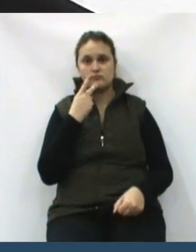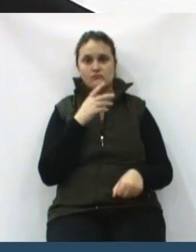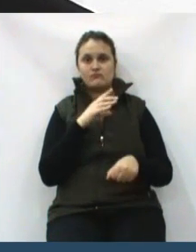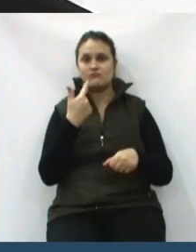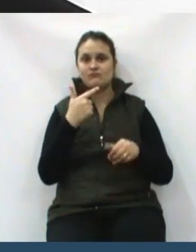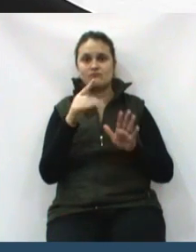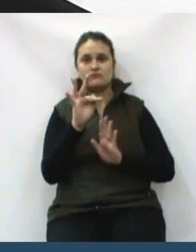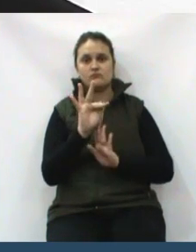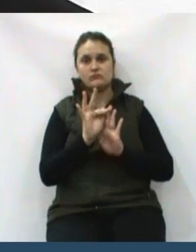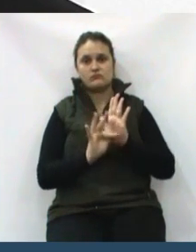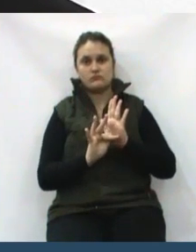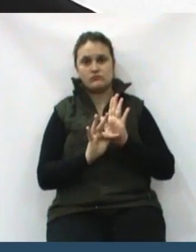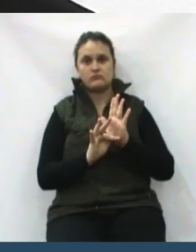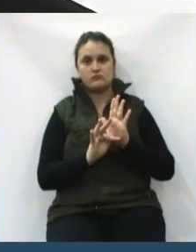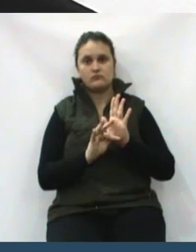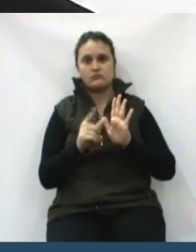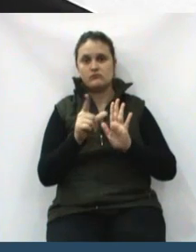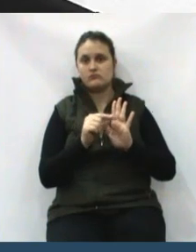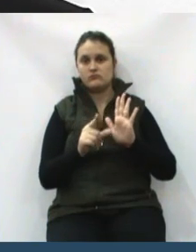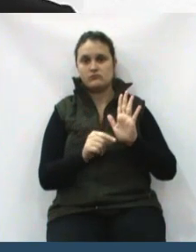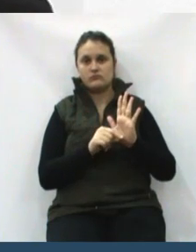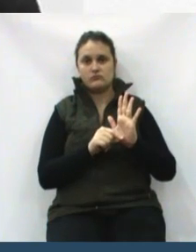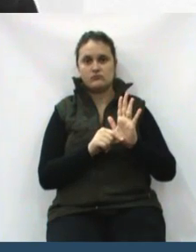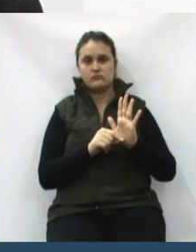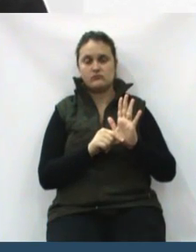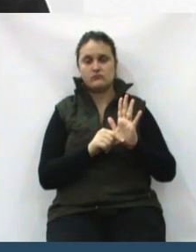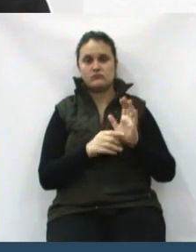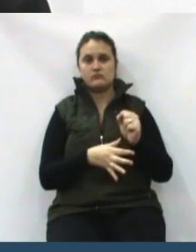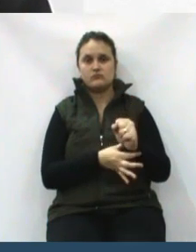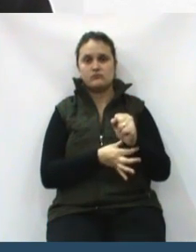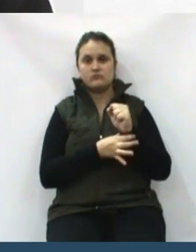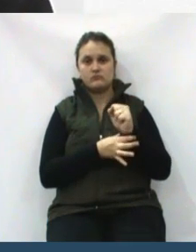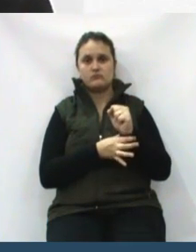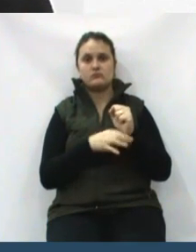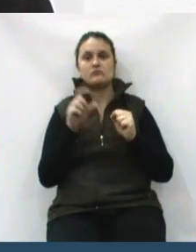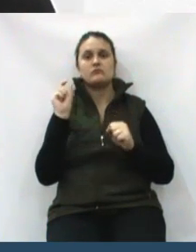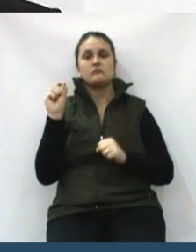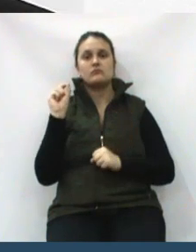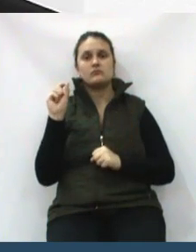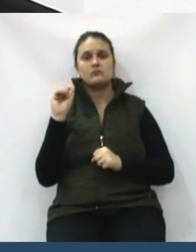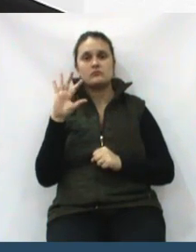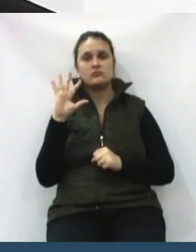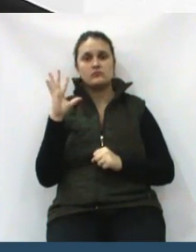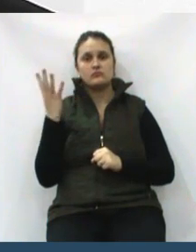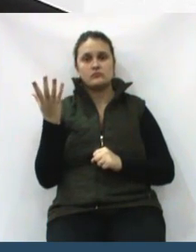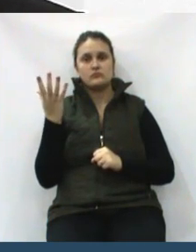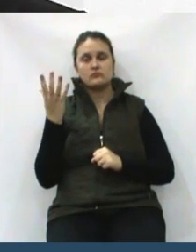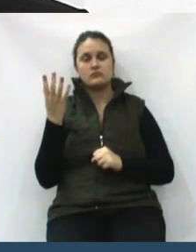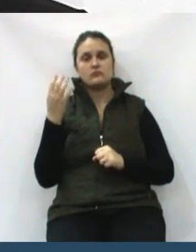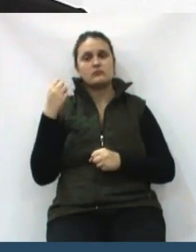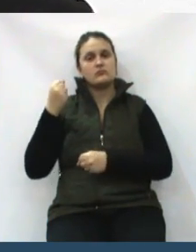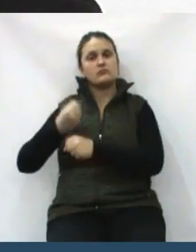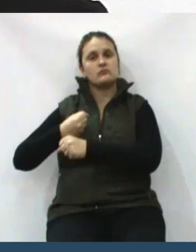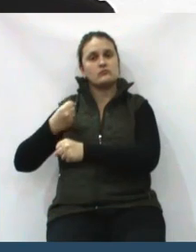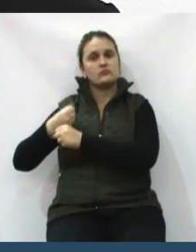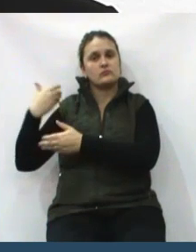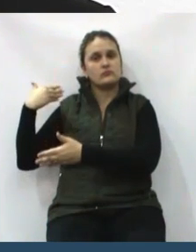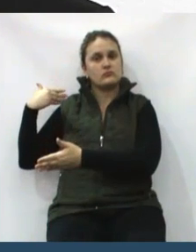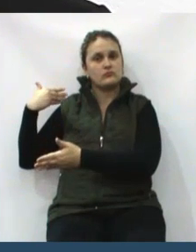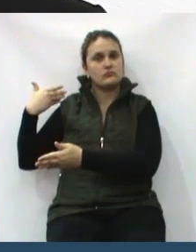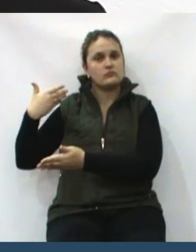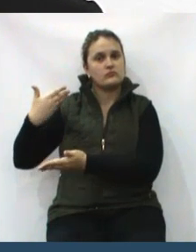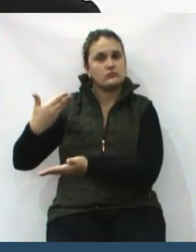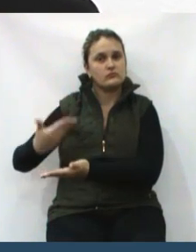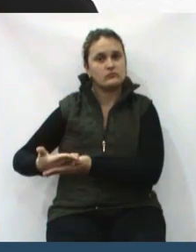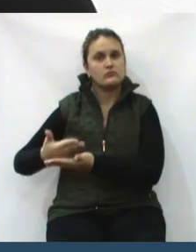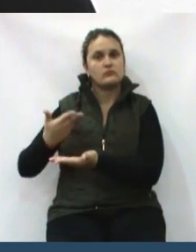seu texto, nos artigos da Seguridade Social. E o que aconteceu com isso? De lá para cá, todos os benefícios perderam o valor